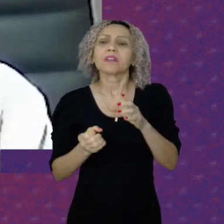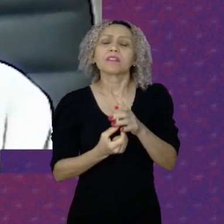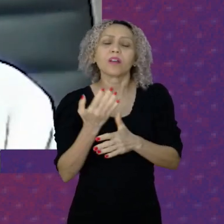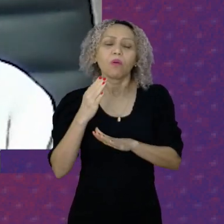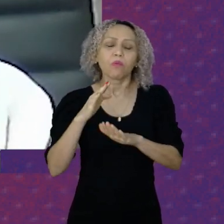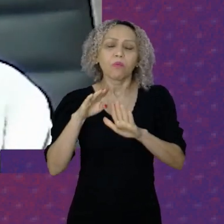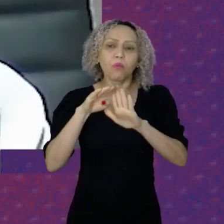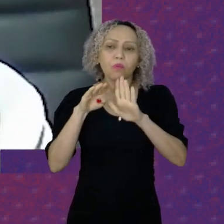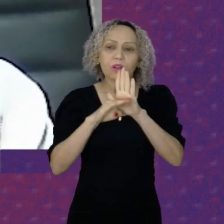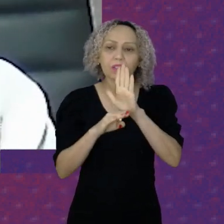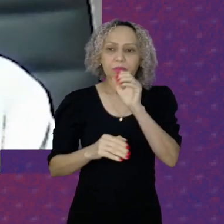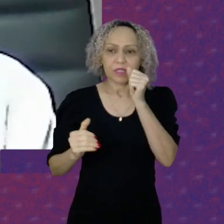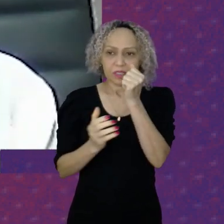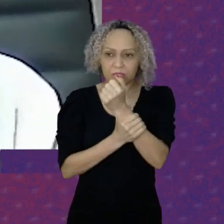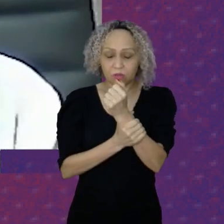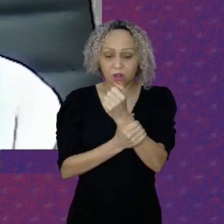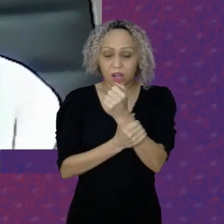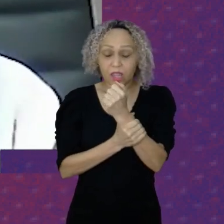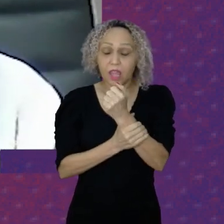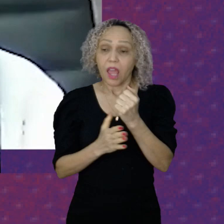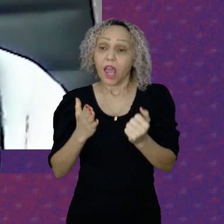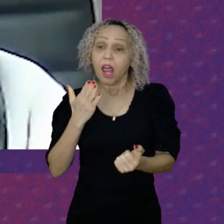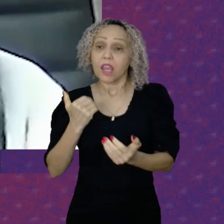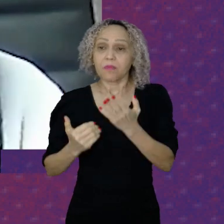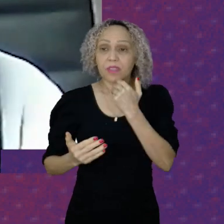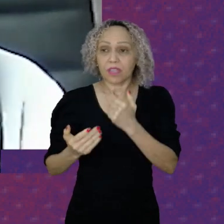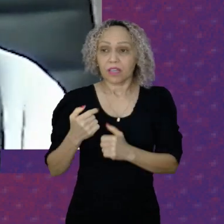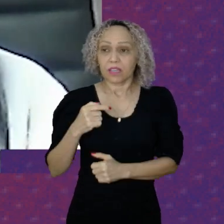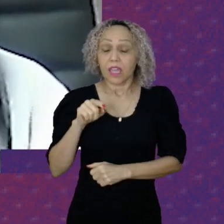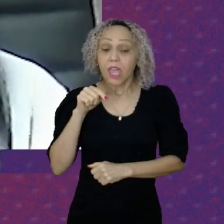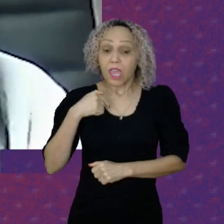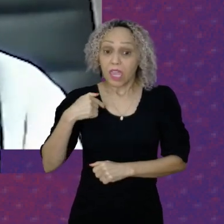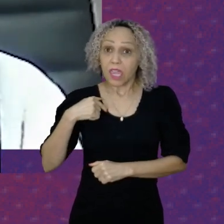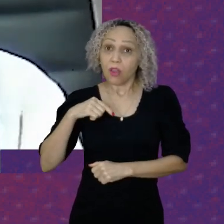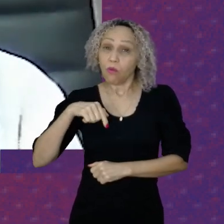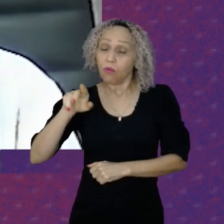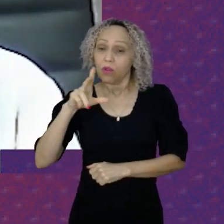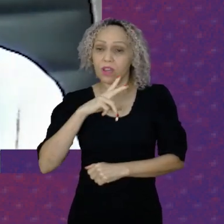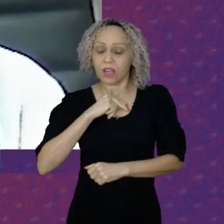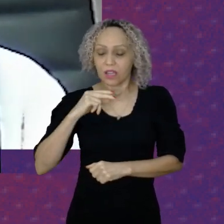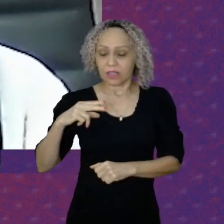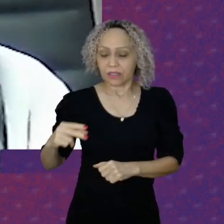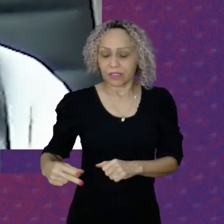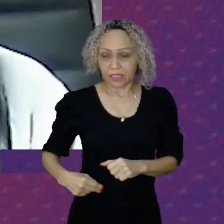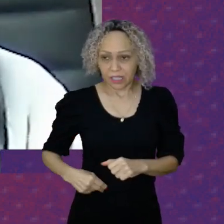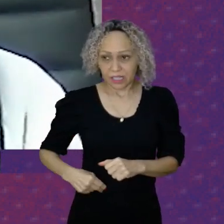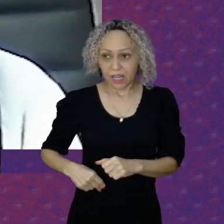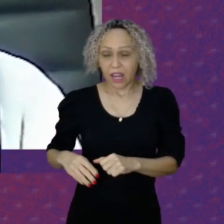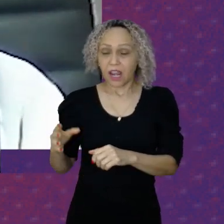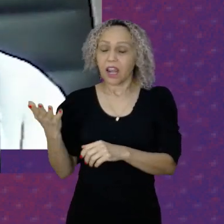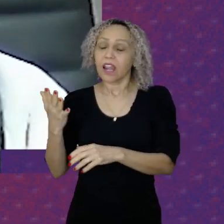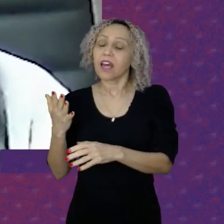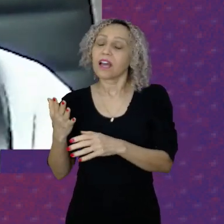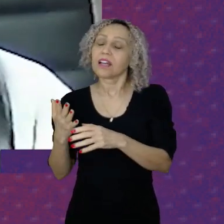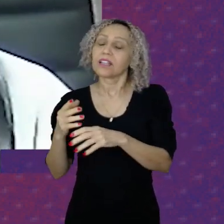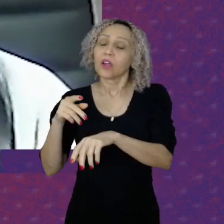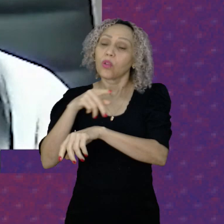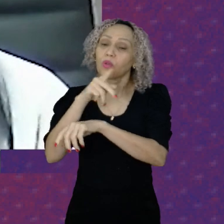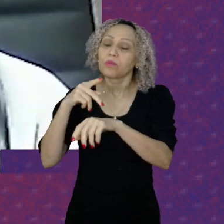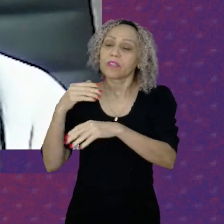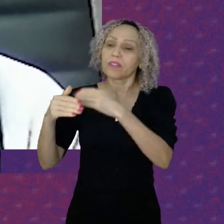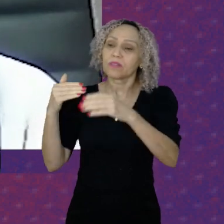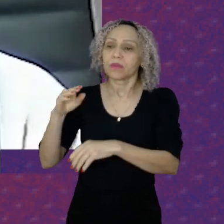apresentar este programa lá em Beijing, na China, em Pequim, na China, numa feira dos BRICS, né, dos países em desenvolvimento,